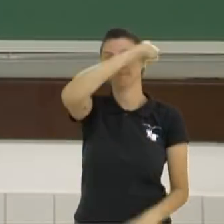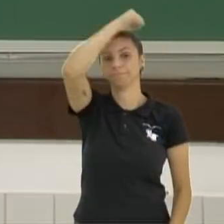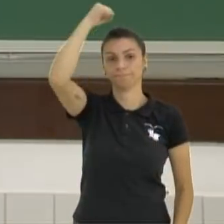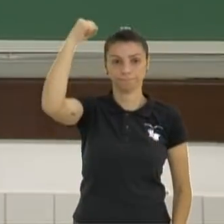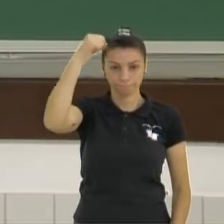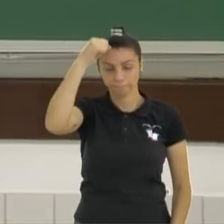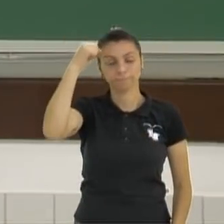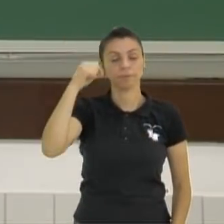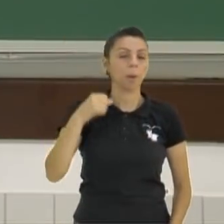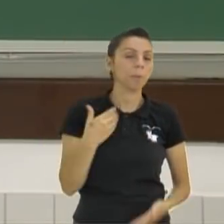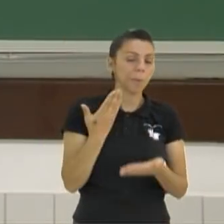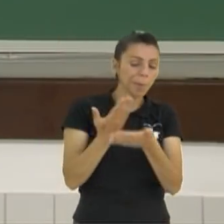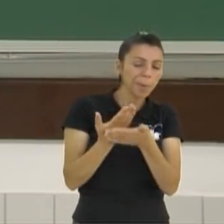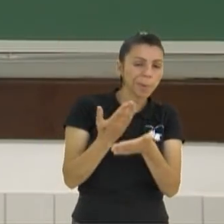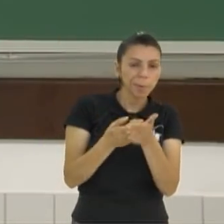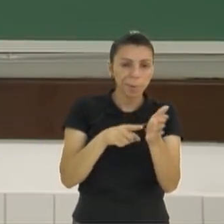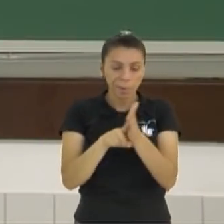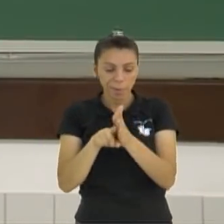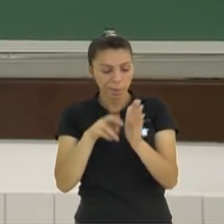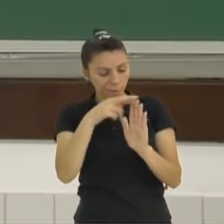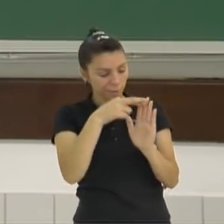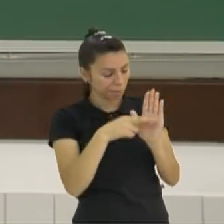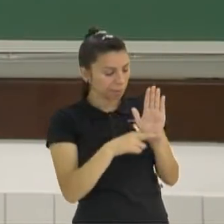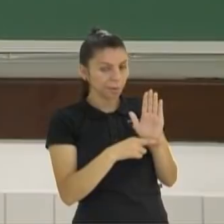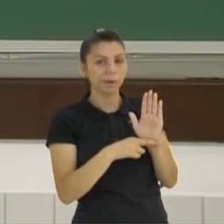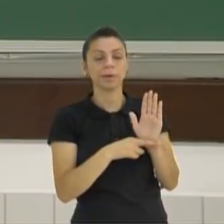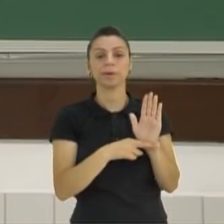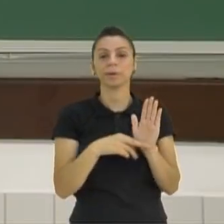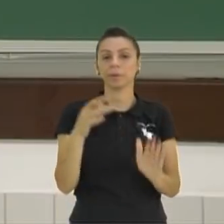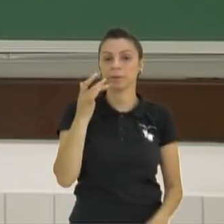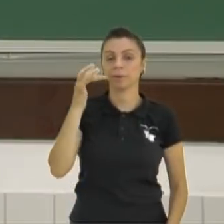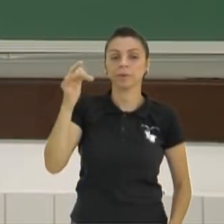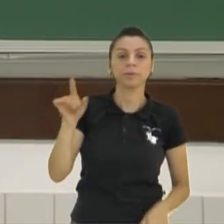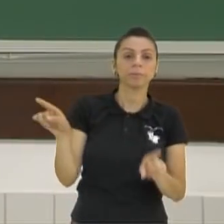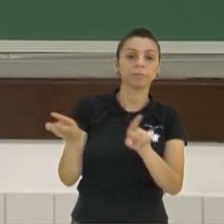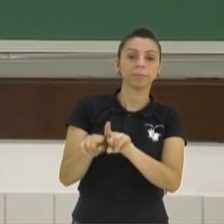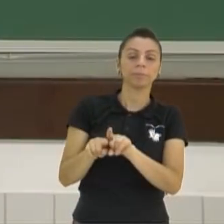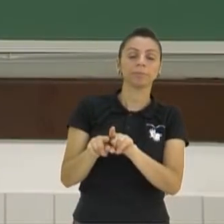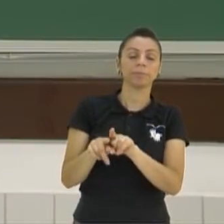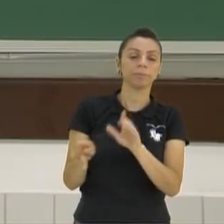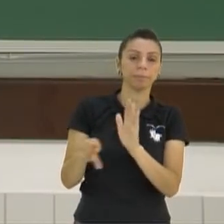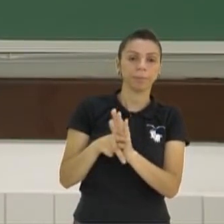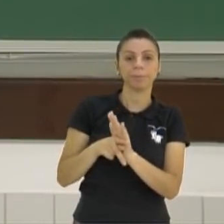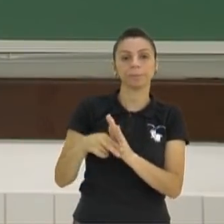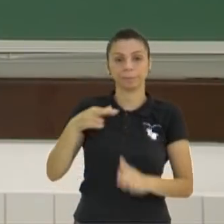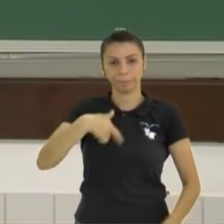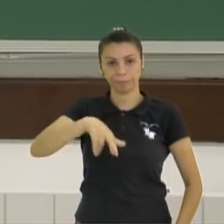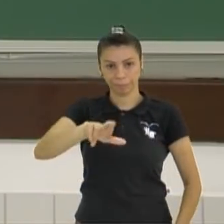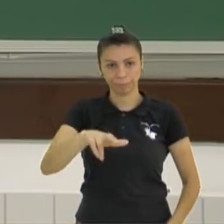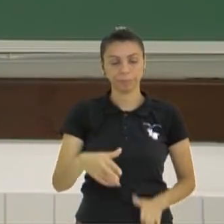alguns estudiosos chamam de a regra de ouro das religiões. Os seus